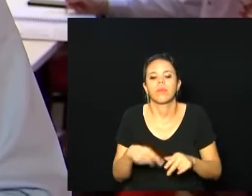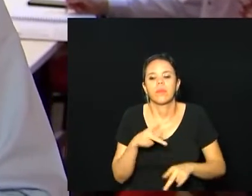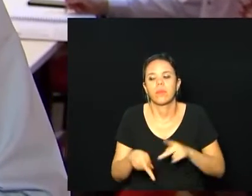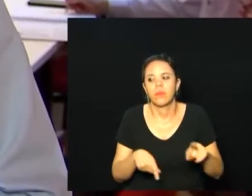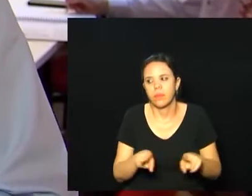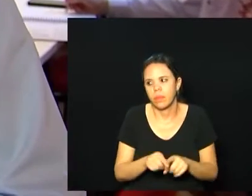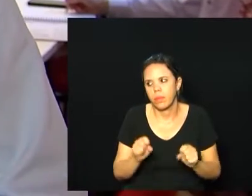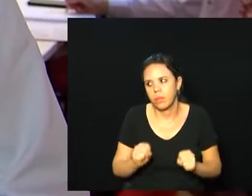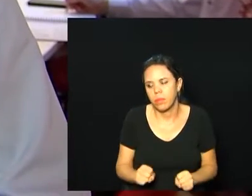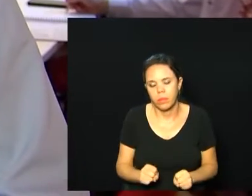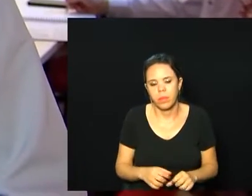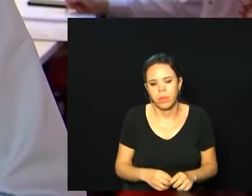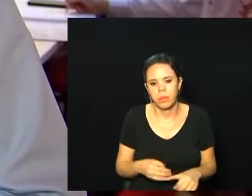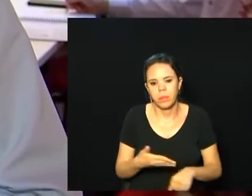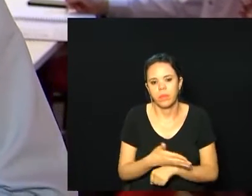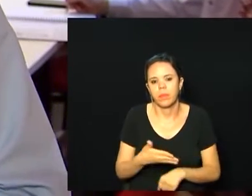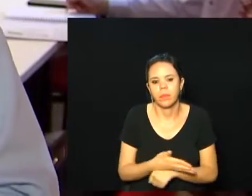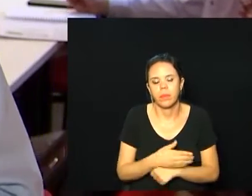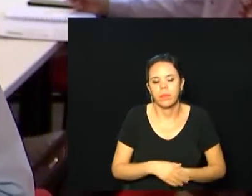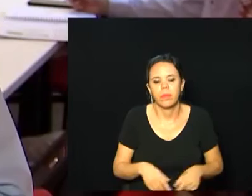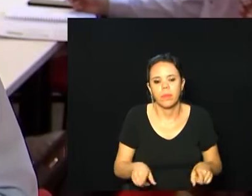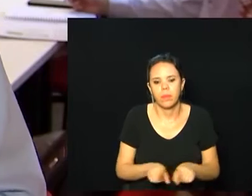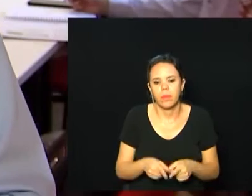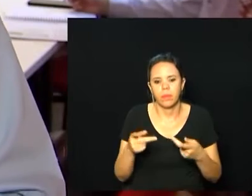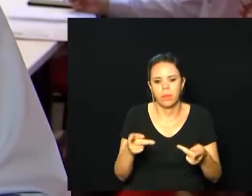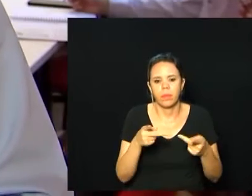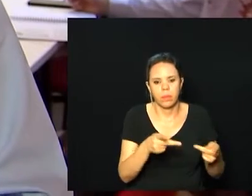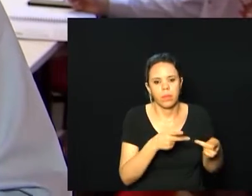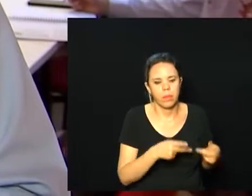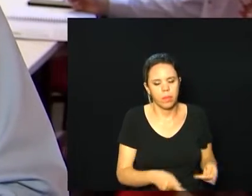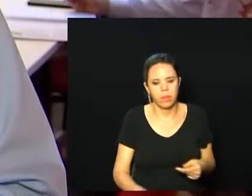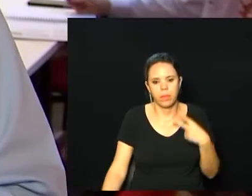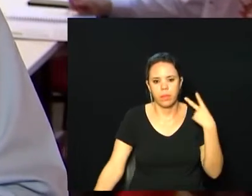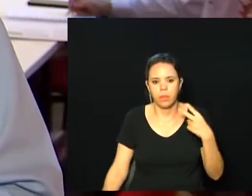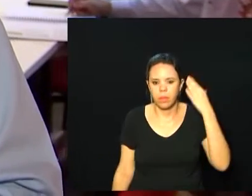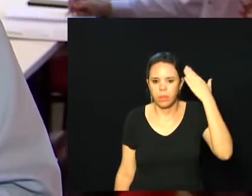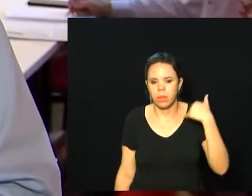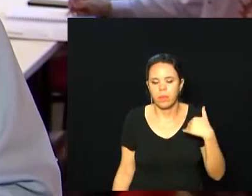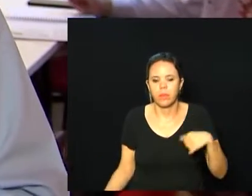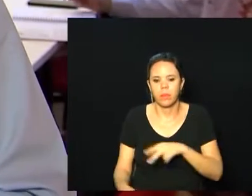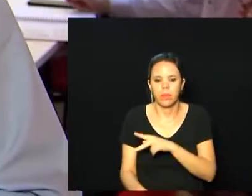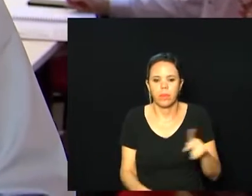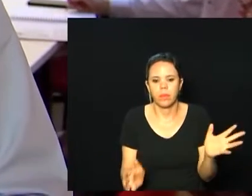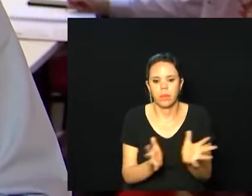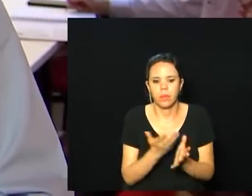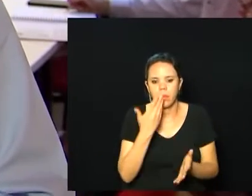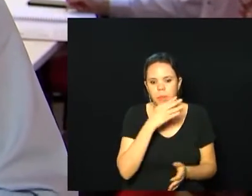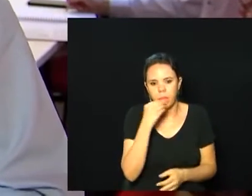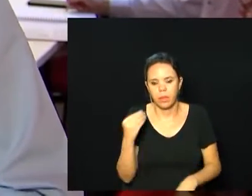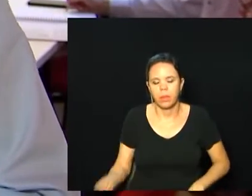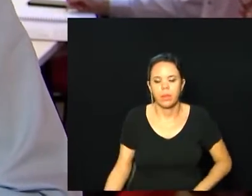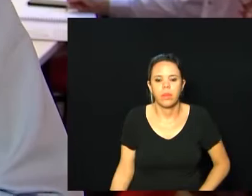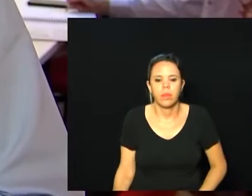também pudessem participar. Também convidamos a vereadora Débora, que é presidente da Comissão da Criança e do